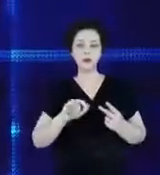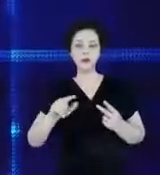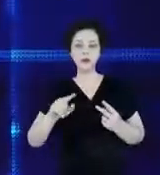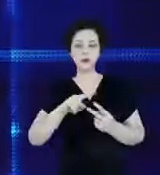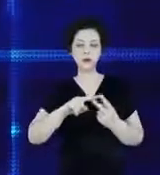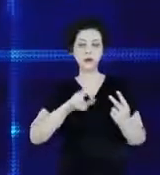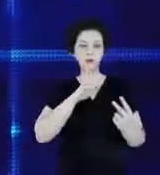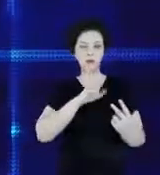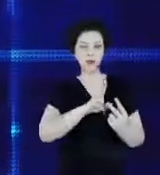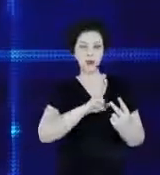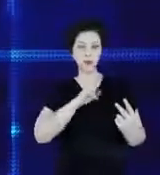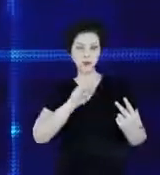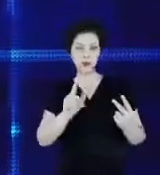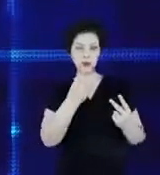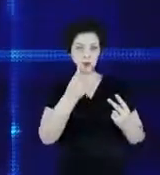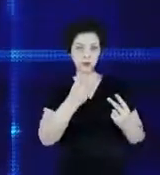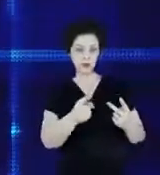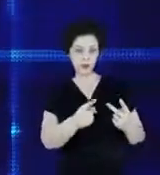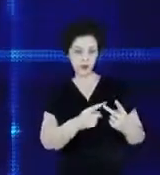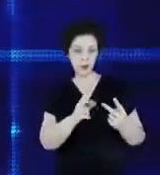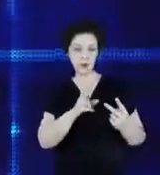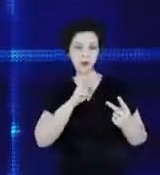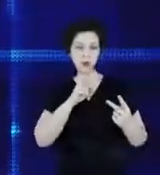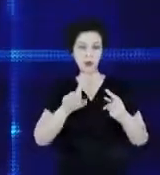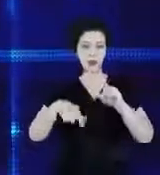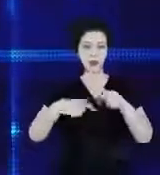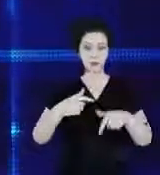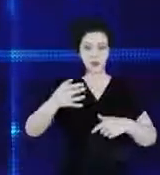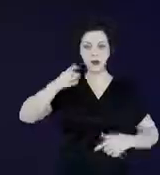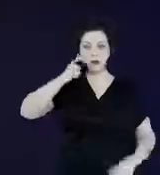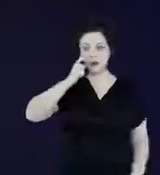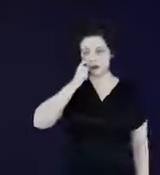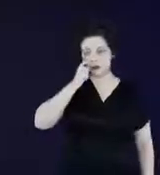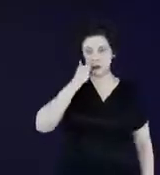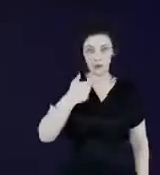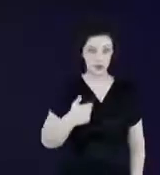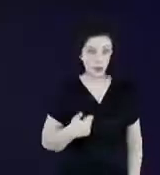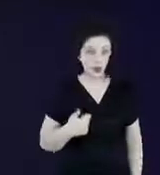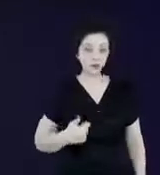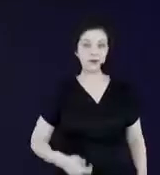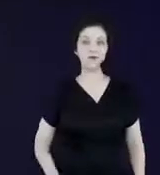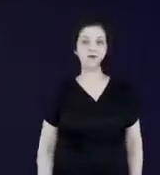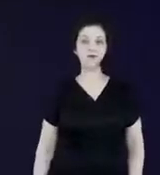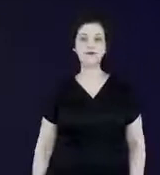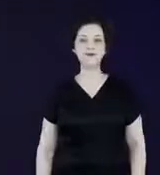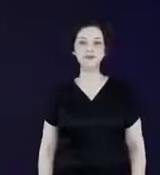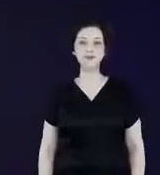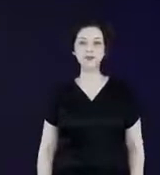essa pergunta primeiro, depois passo aqui para o Madureira e para a Carmen.